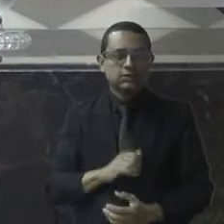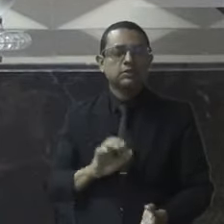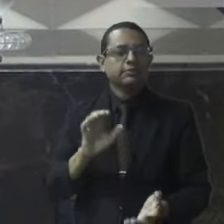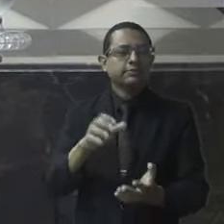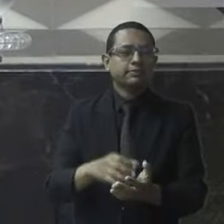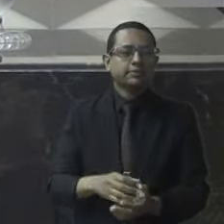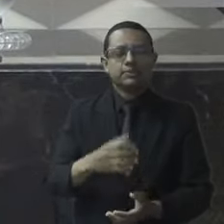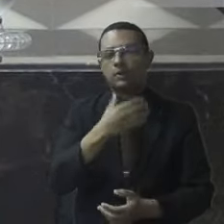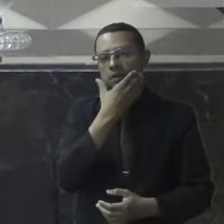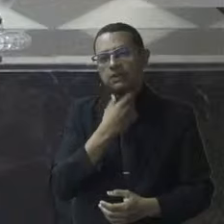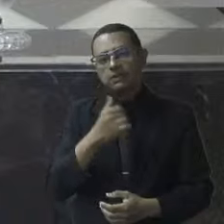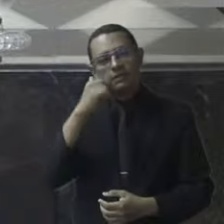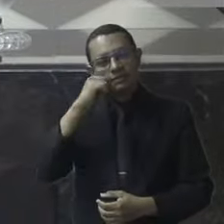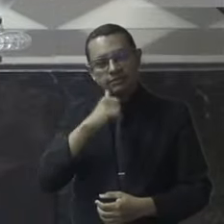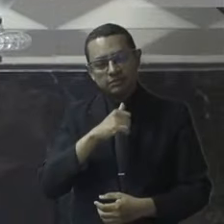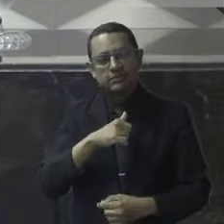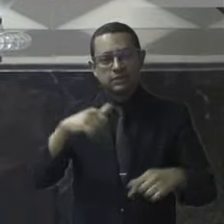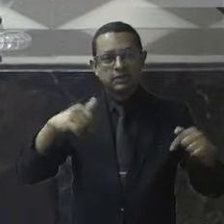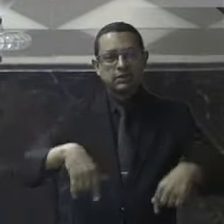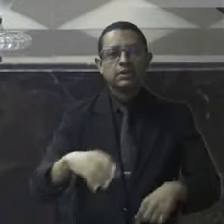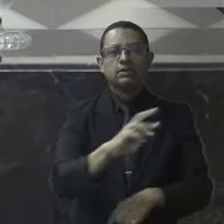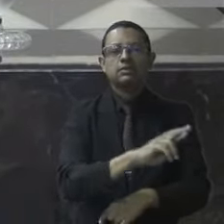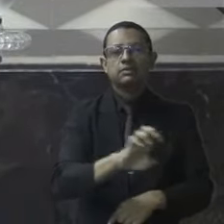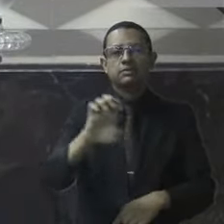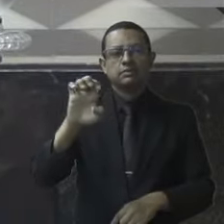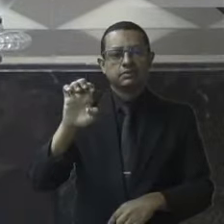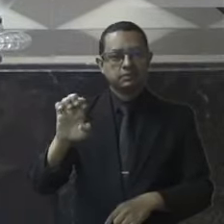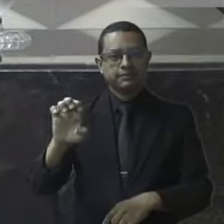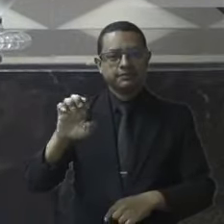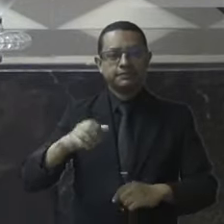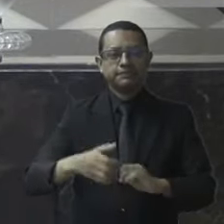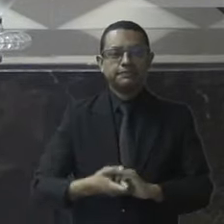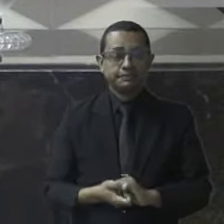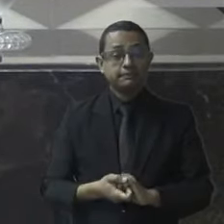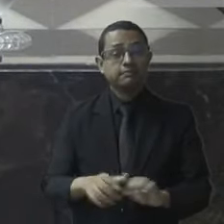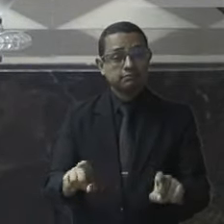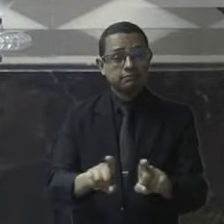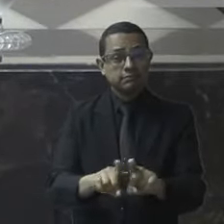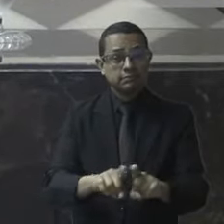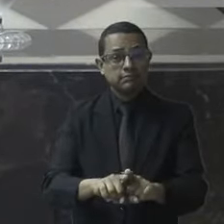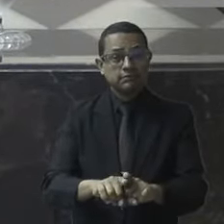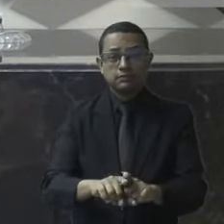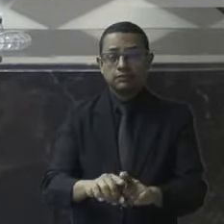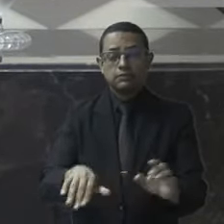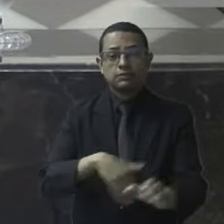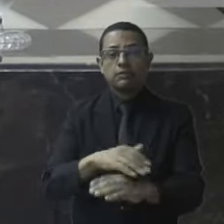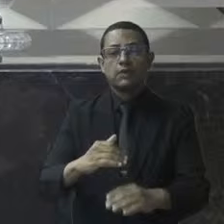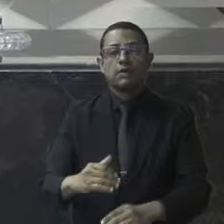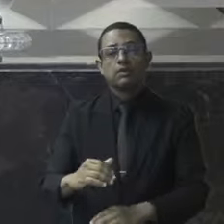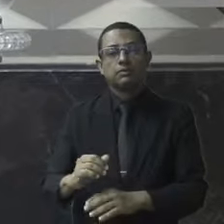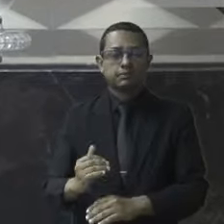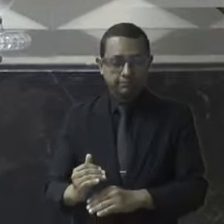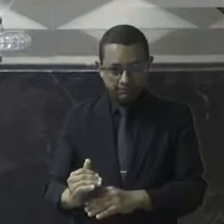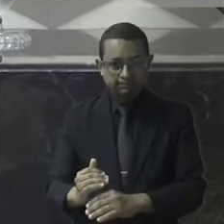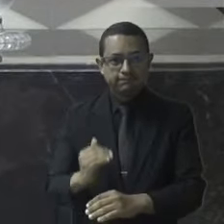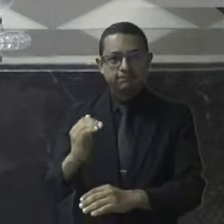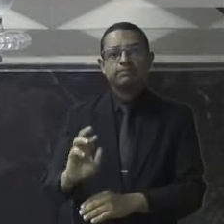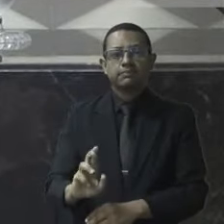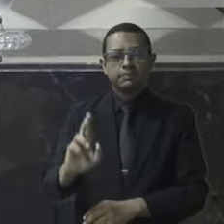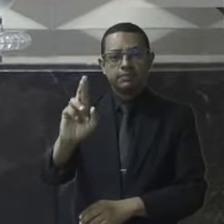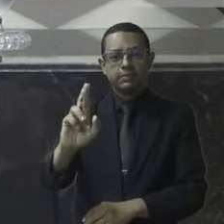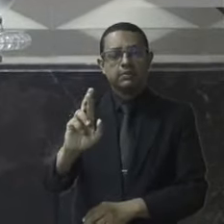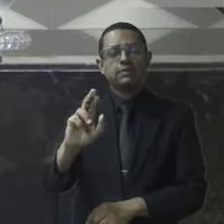servidoras e servidores deste Tribunal Regional Eleitoral e todas as autoridades presentes nessa